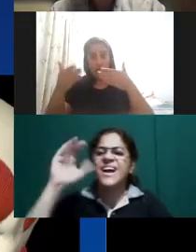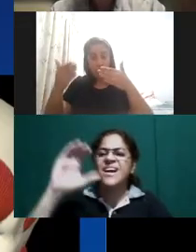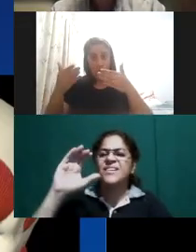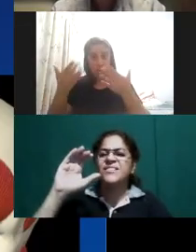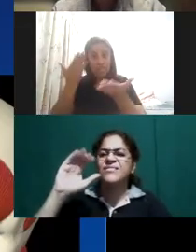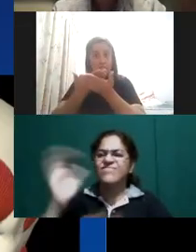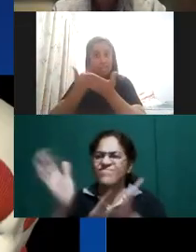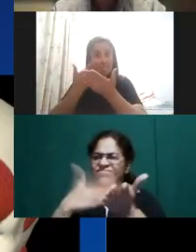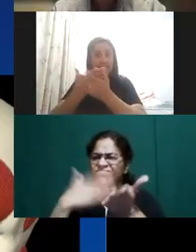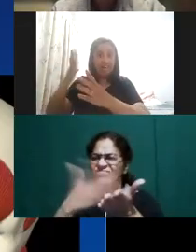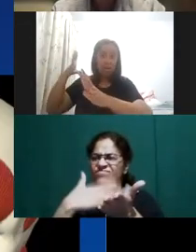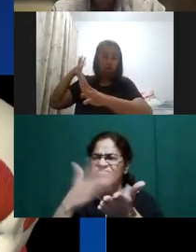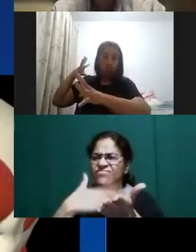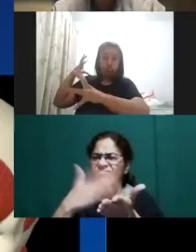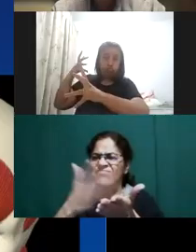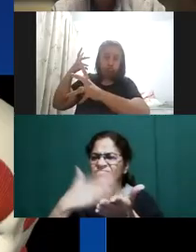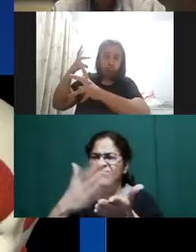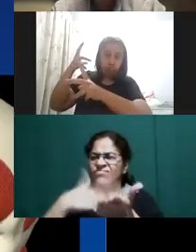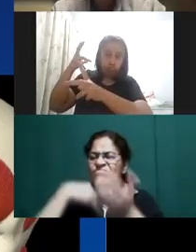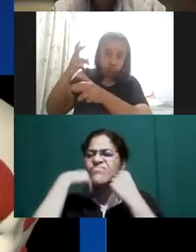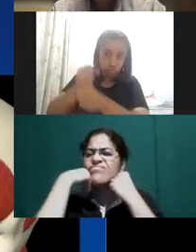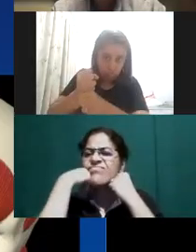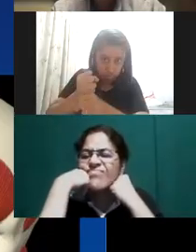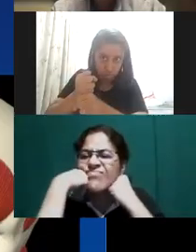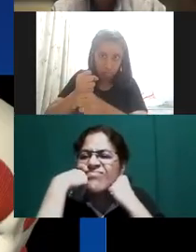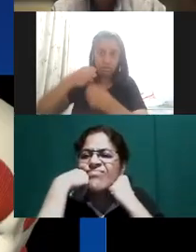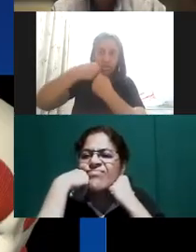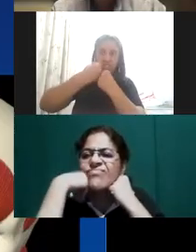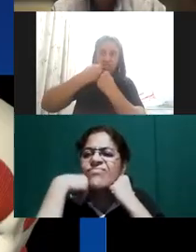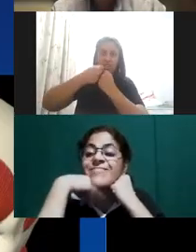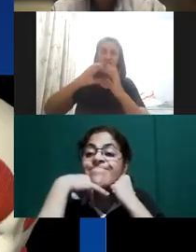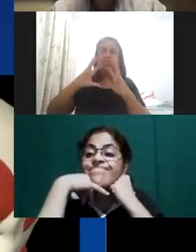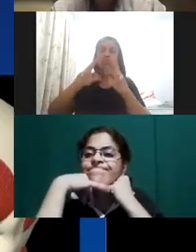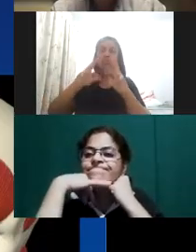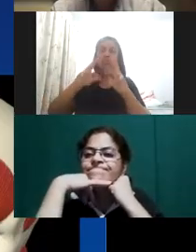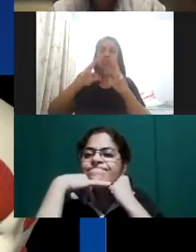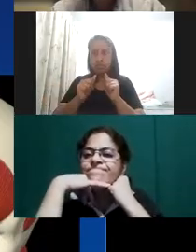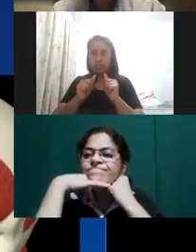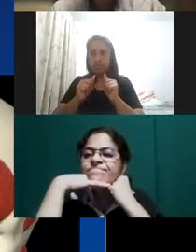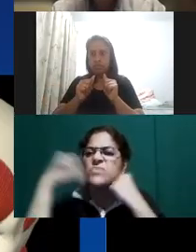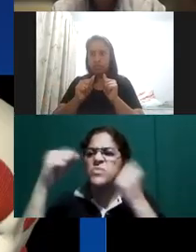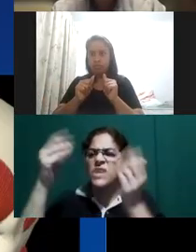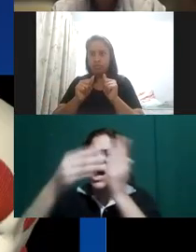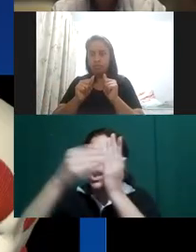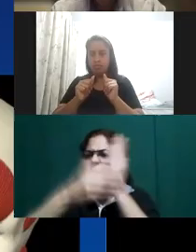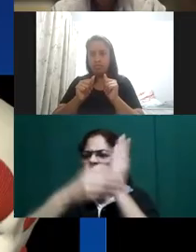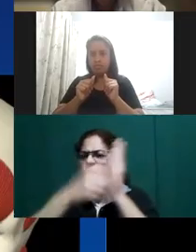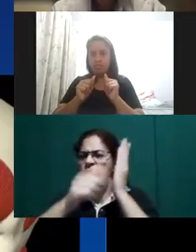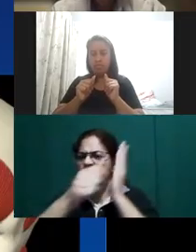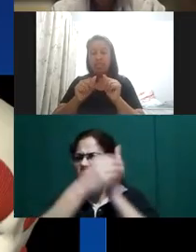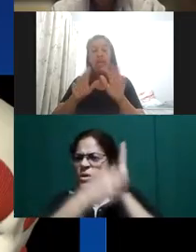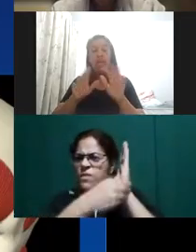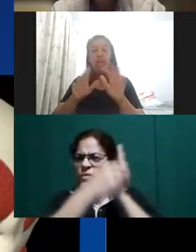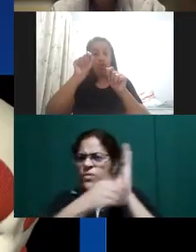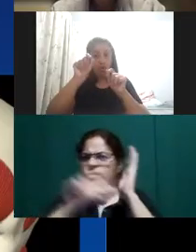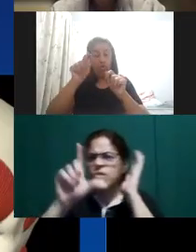Beleza. joelho, vai cair todas as articulações. A entrega vai ser via mudo ou via e-mail? Ou Vai ser ambos? vai ser via e-mail, bem lembrado, Tá Lucas.